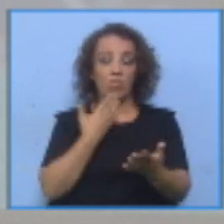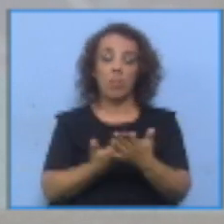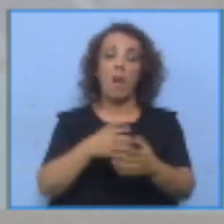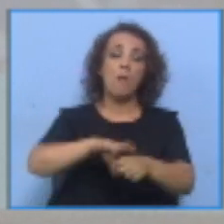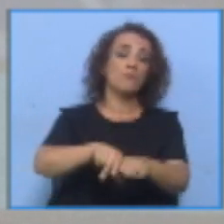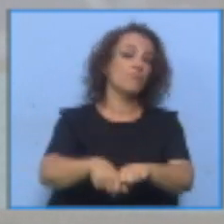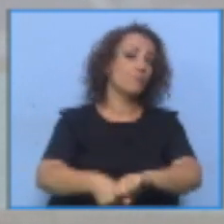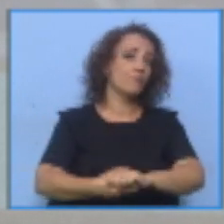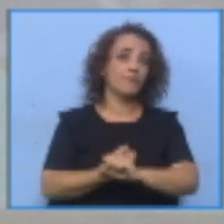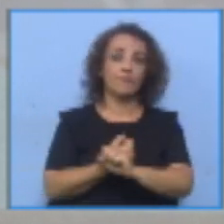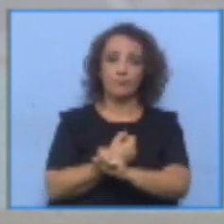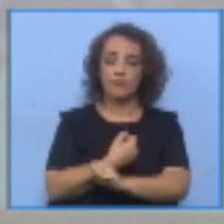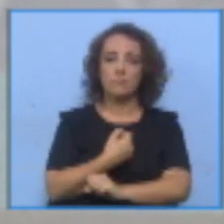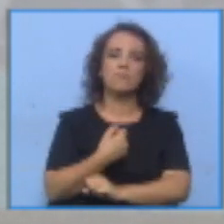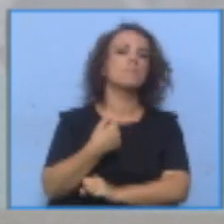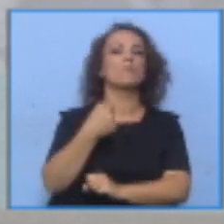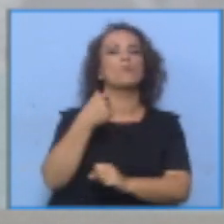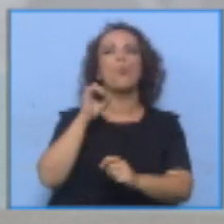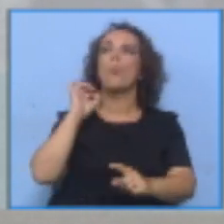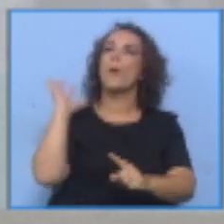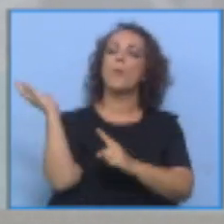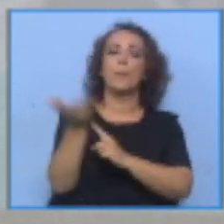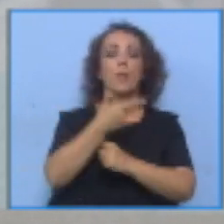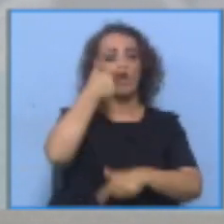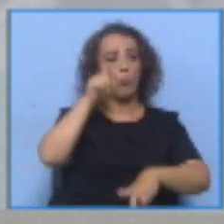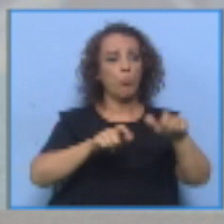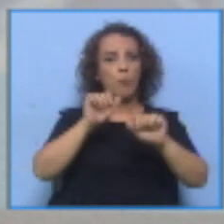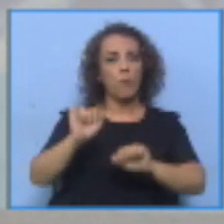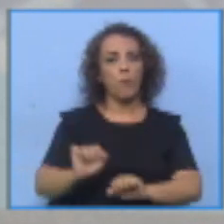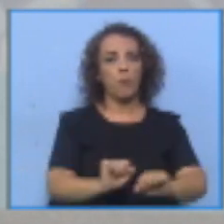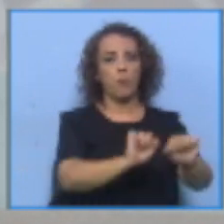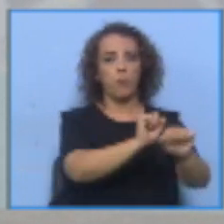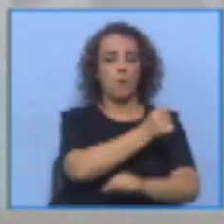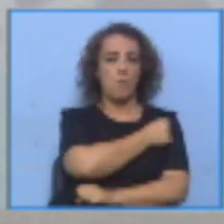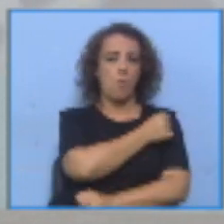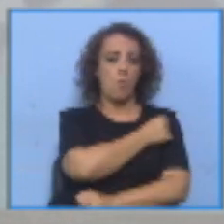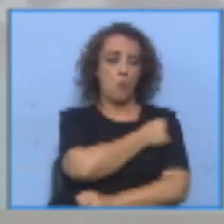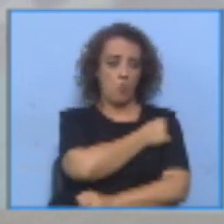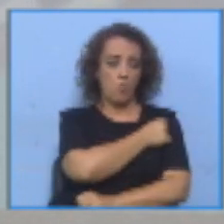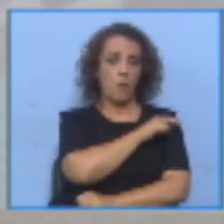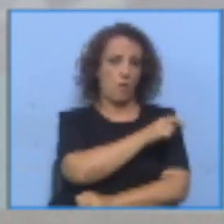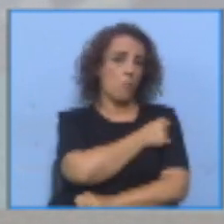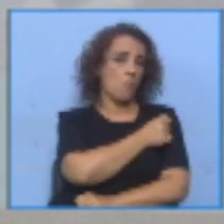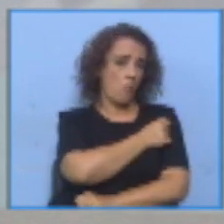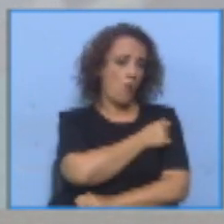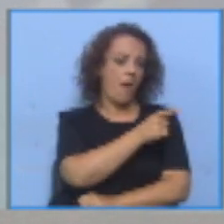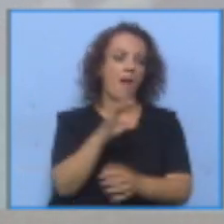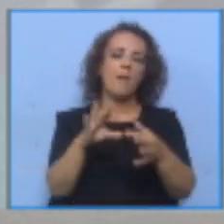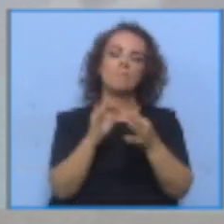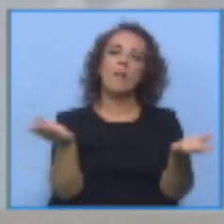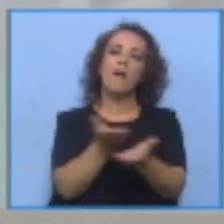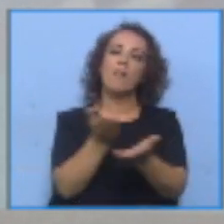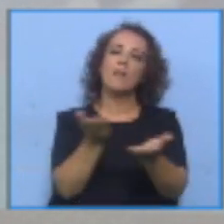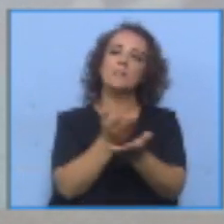o habitat, o bioma onde os povos indígenas vivem, nessa relação tão harmoniosa que eles